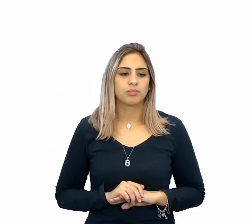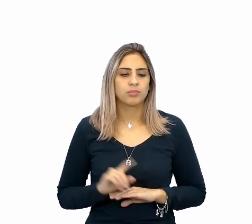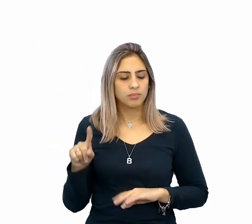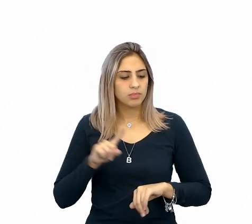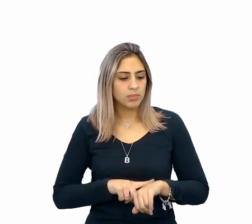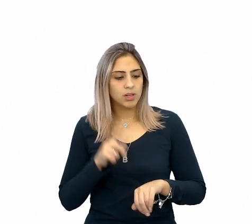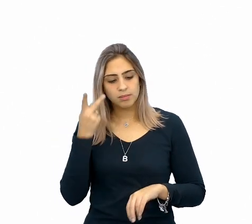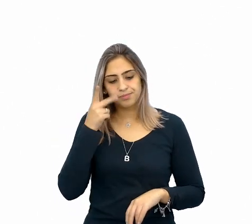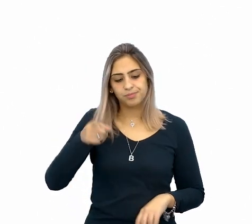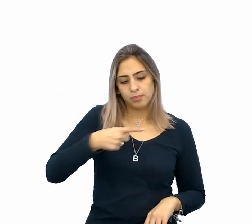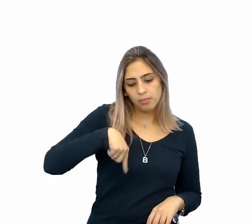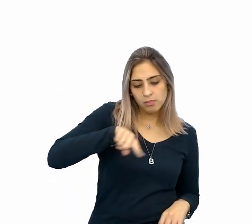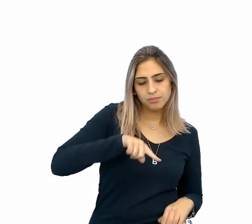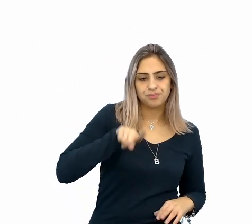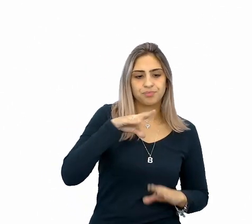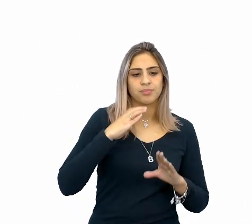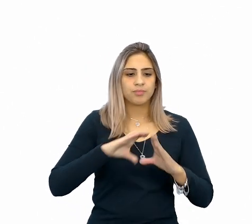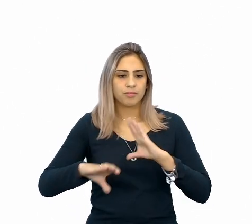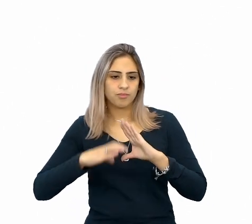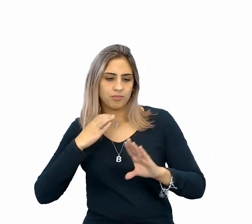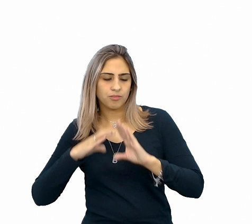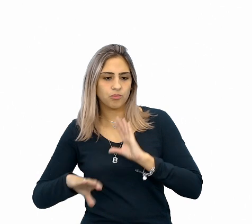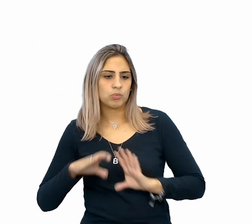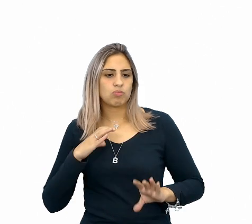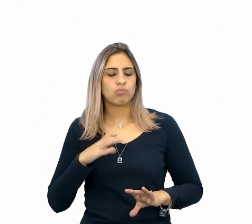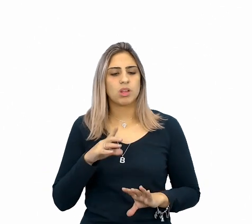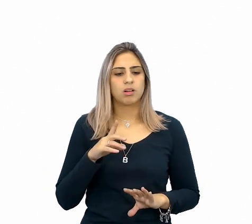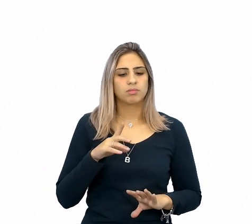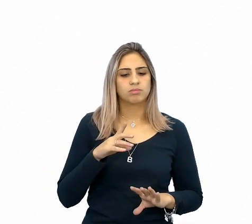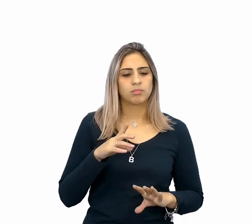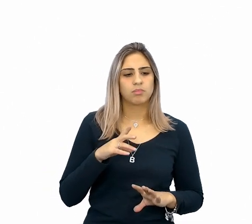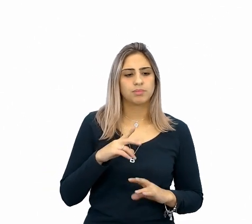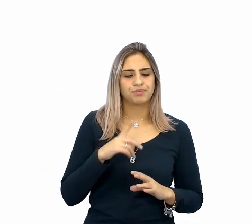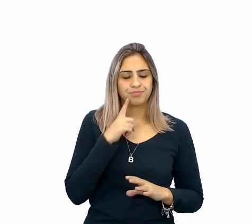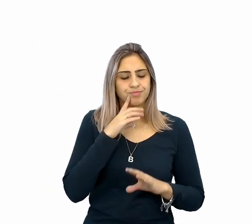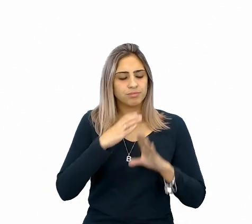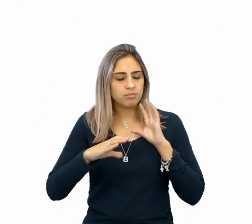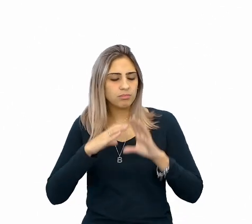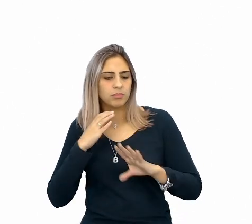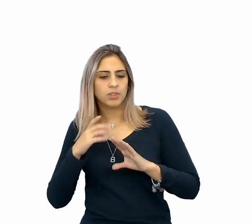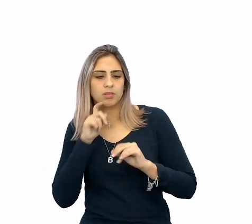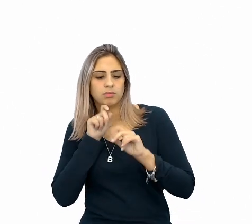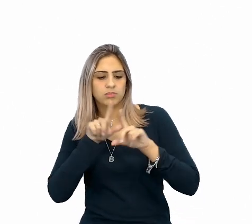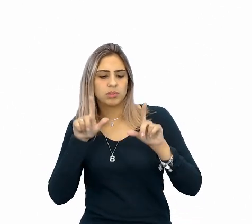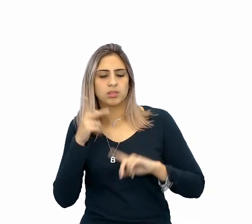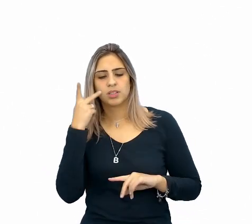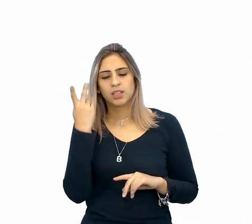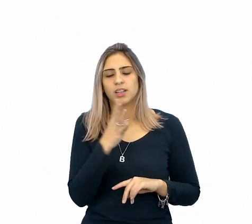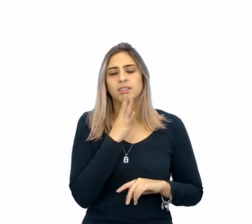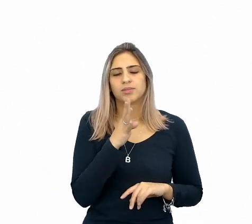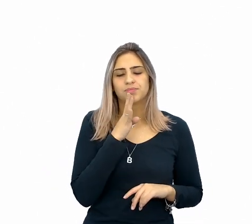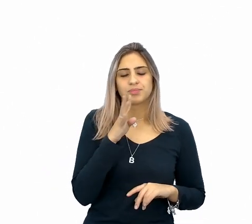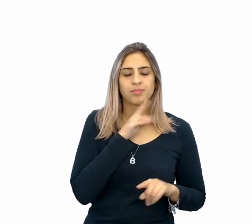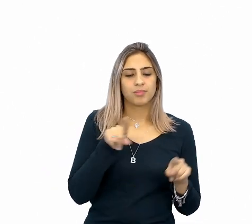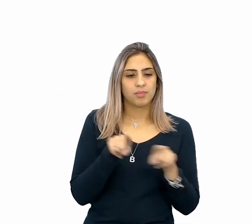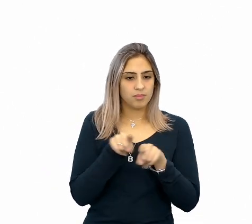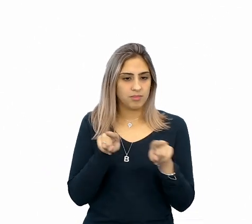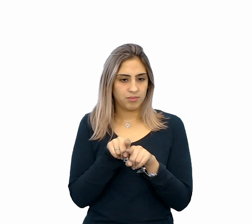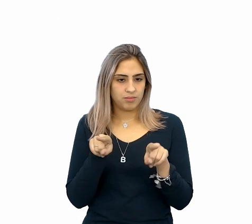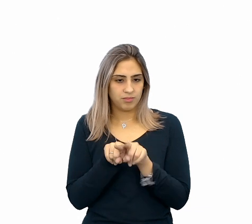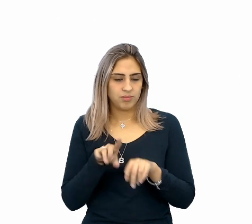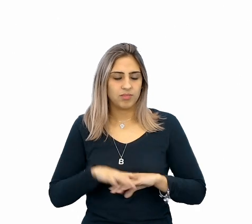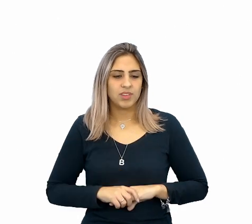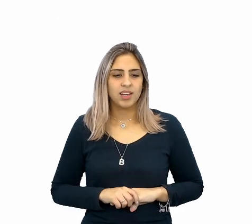momento para que eles cantem, recitem as cantigas e quadrinhas que conhecem, e também